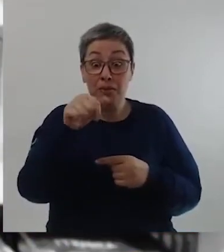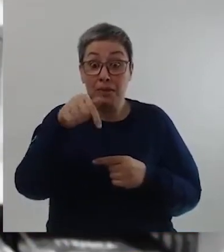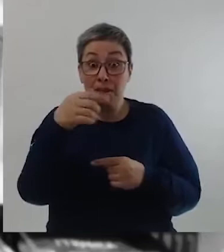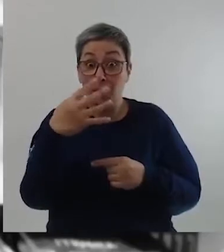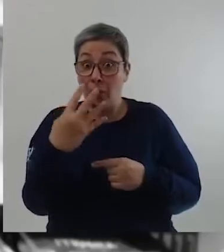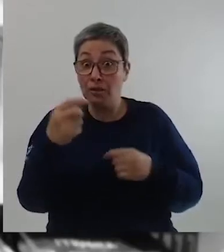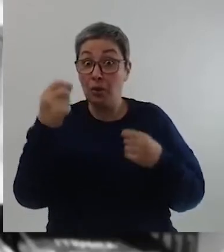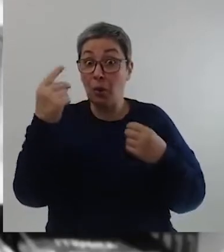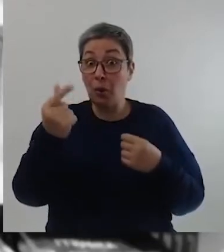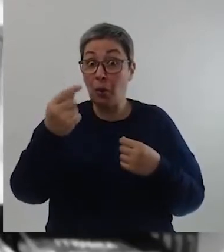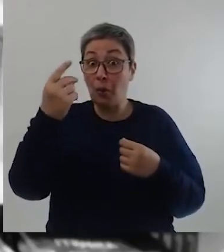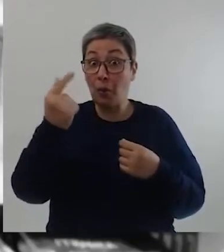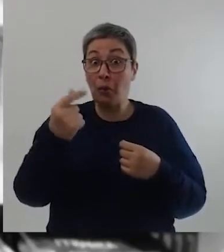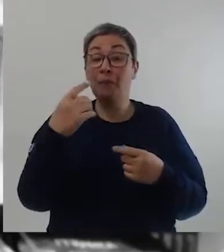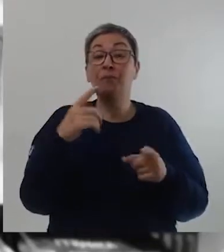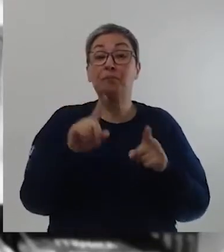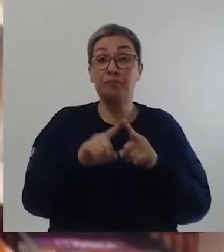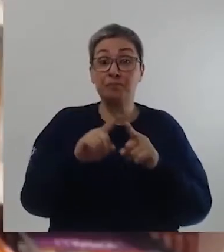1874